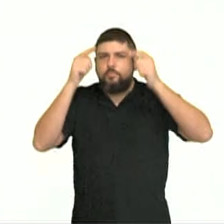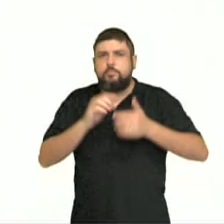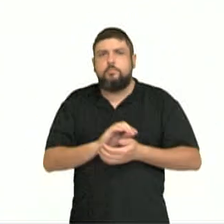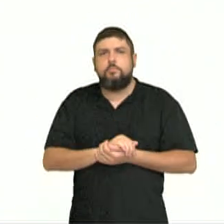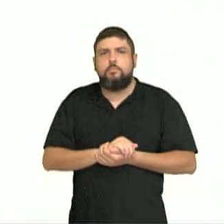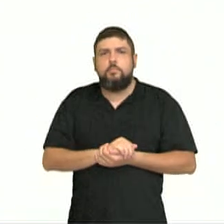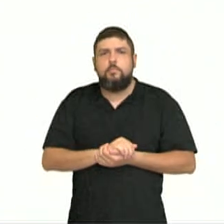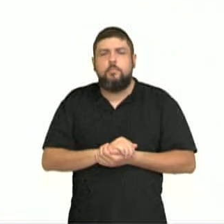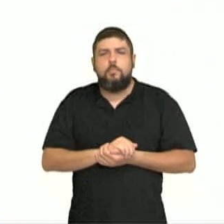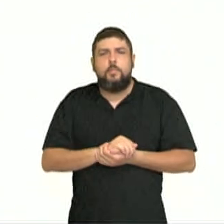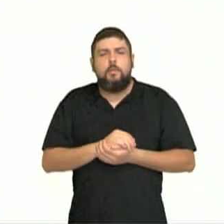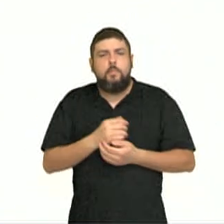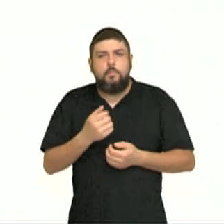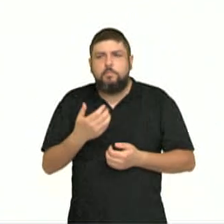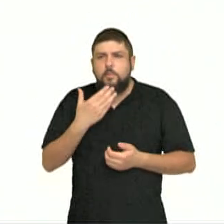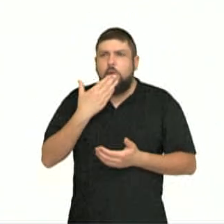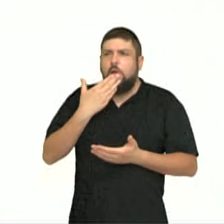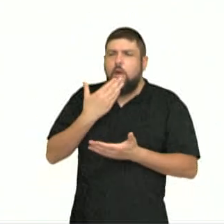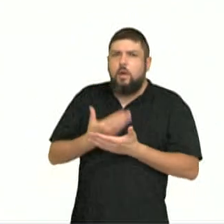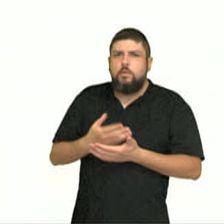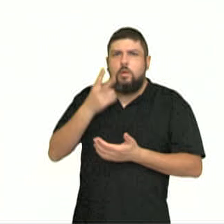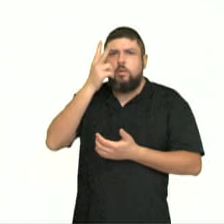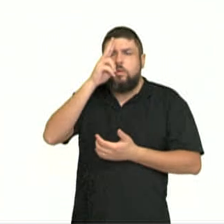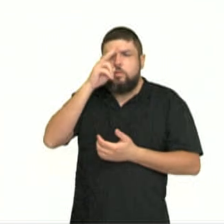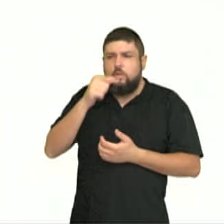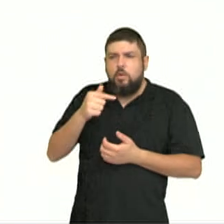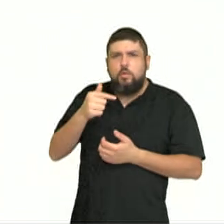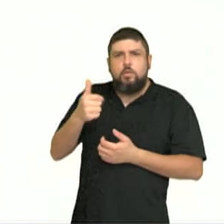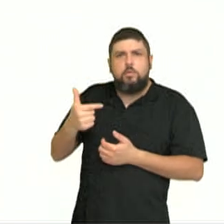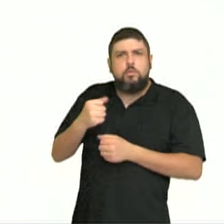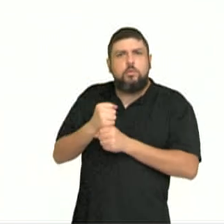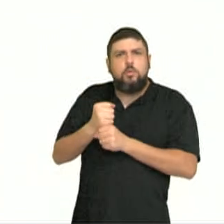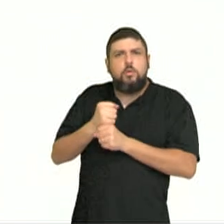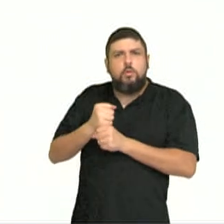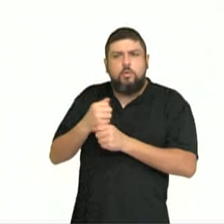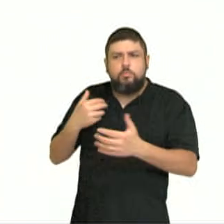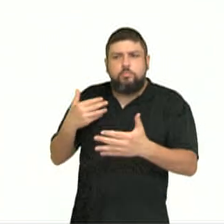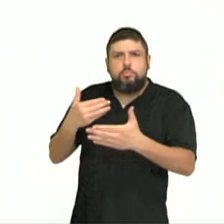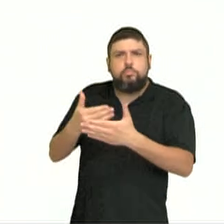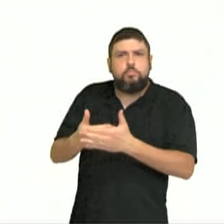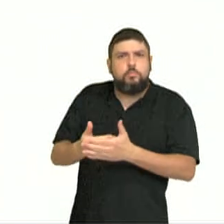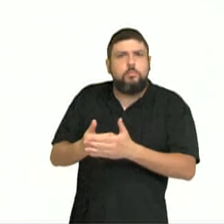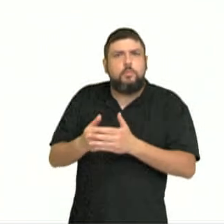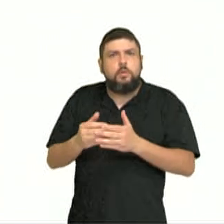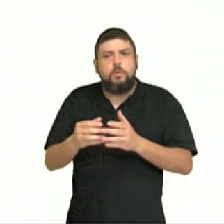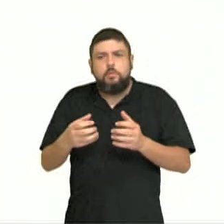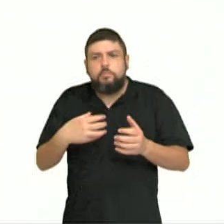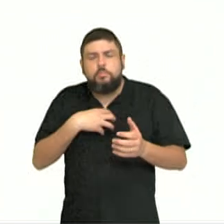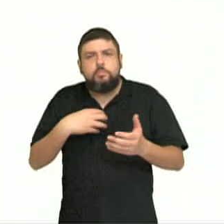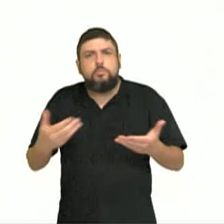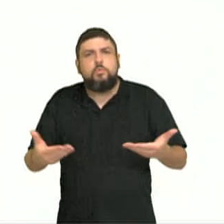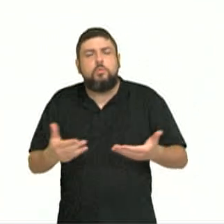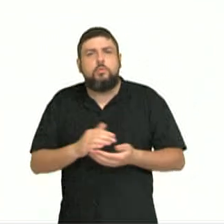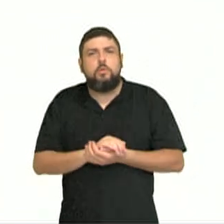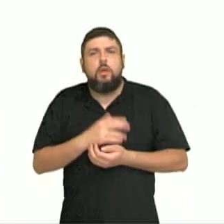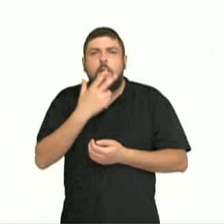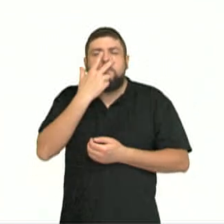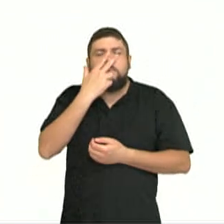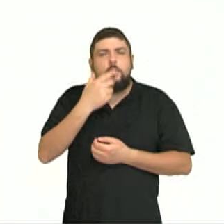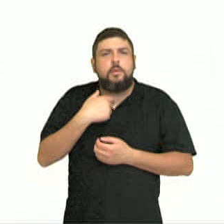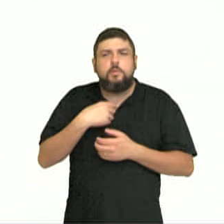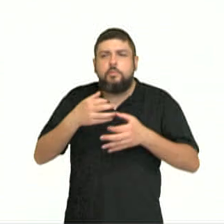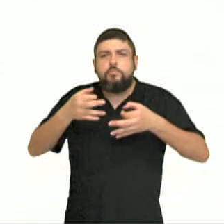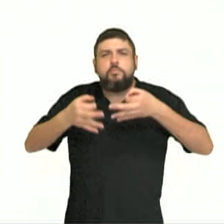com 72 anos é tão atual. Ó, tão atual, dou até um julgamento de valor. Então, ó, quando eu